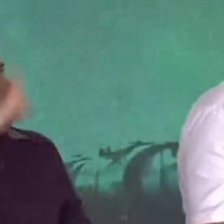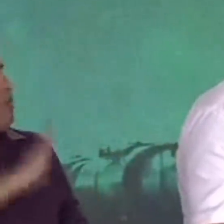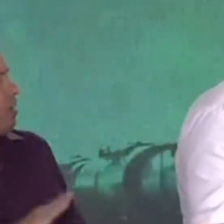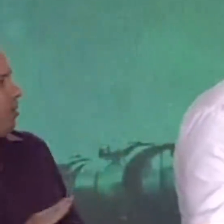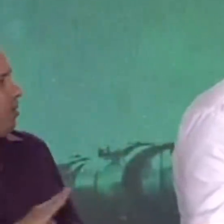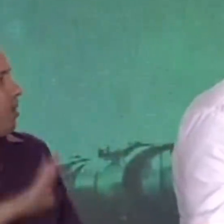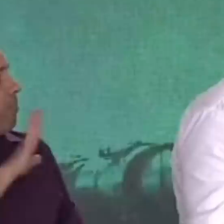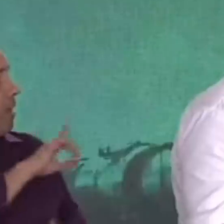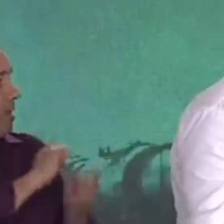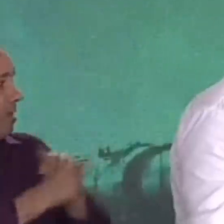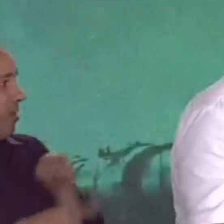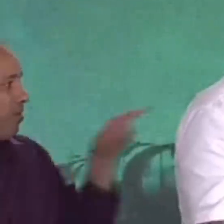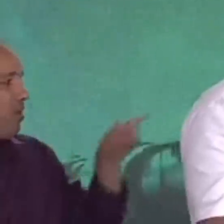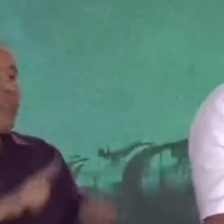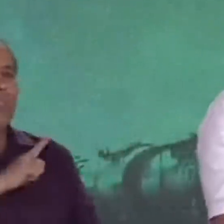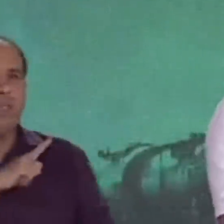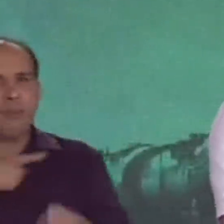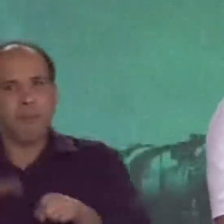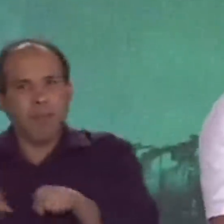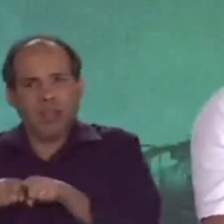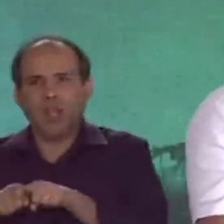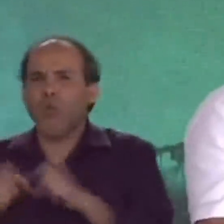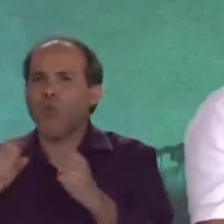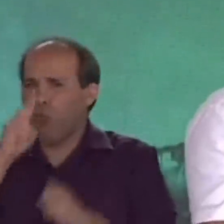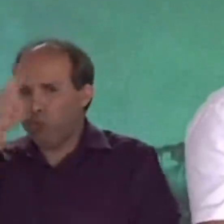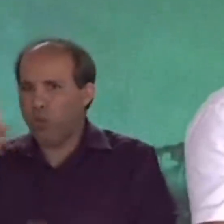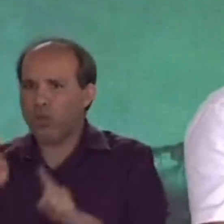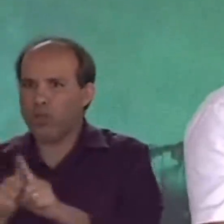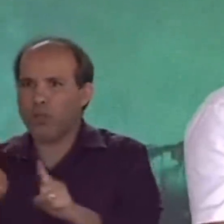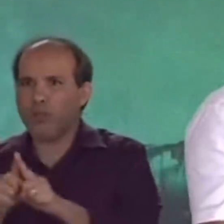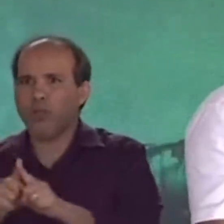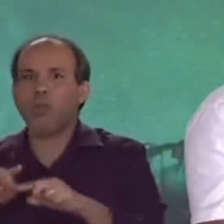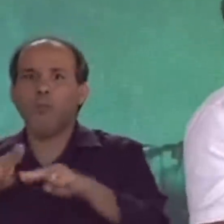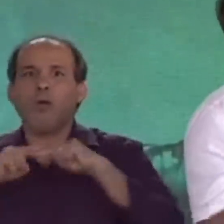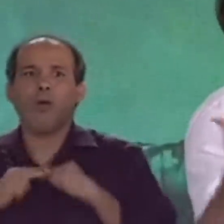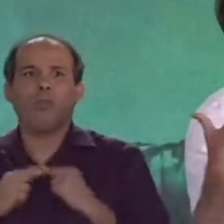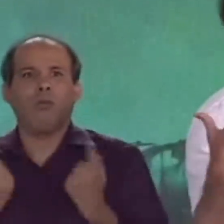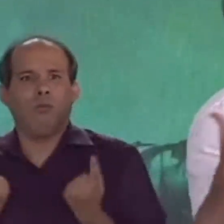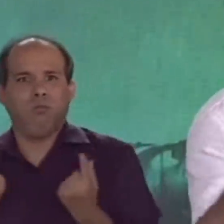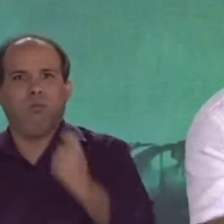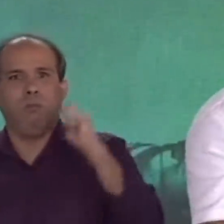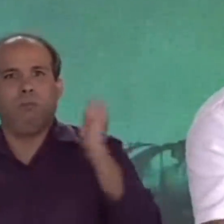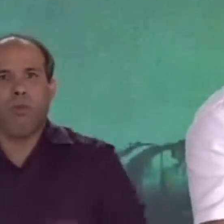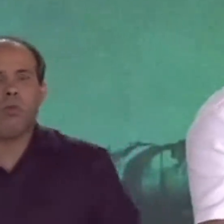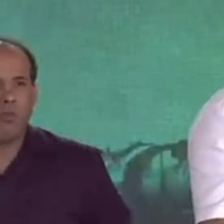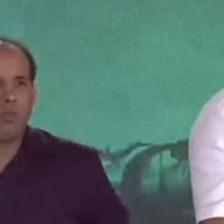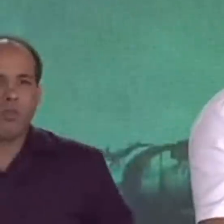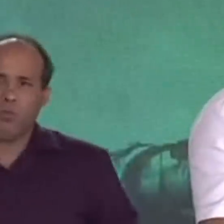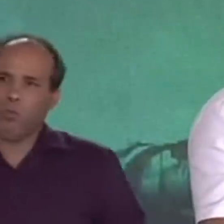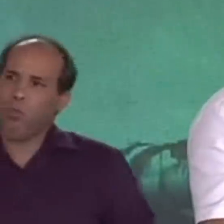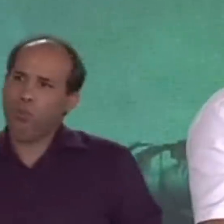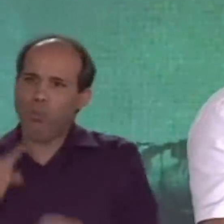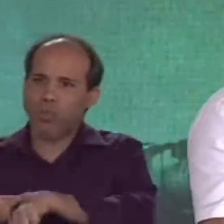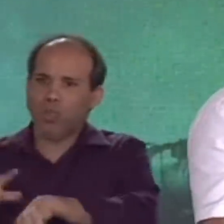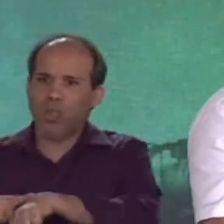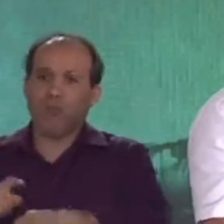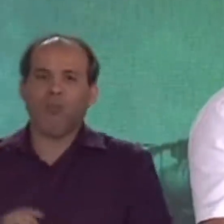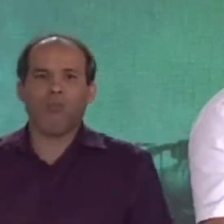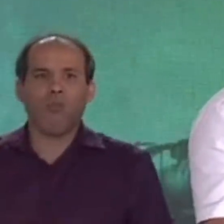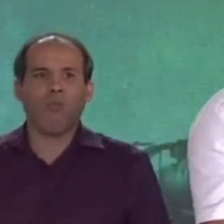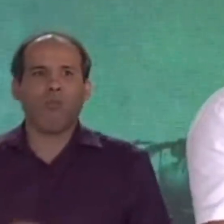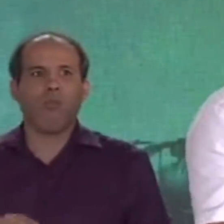por outro lado, o senhor tem uma grande parceria também, que é o poder aquisitivo, que há pouco tempo